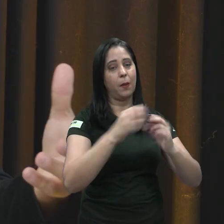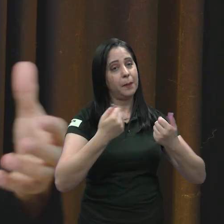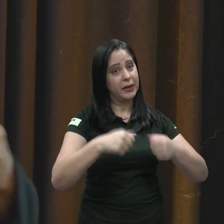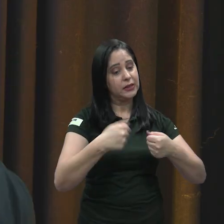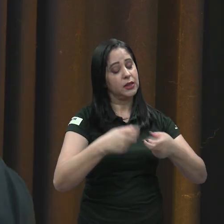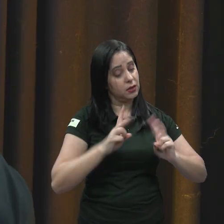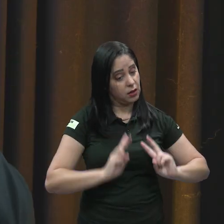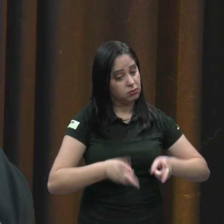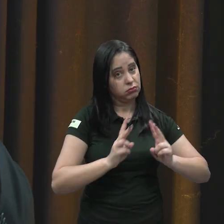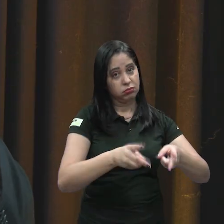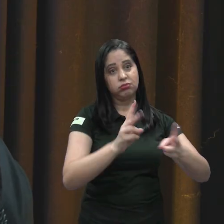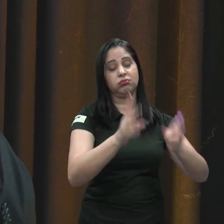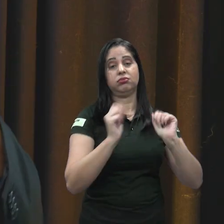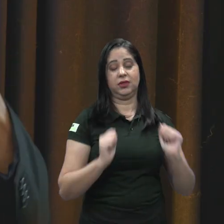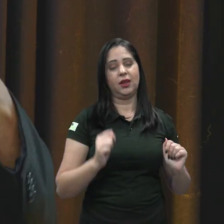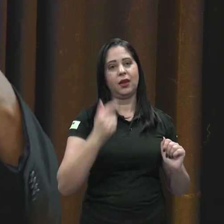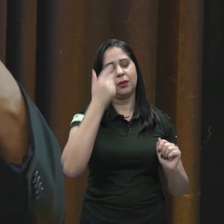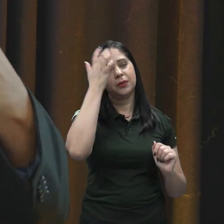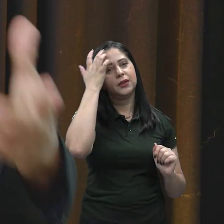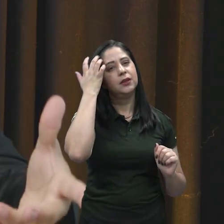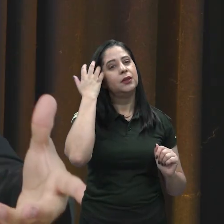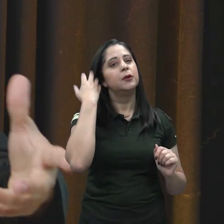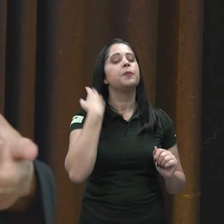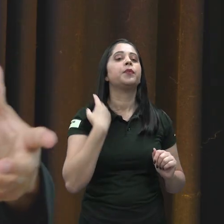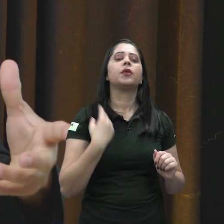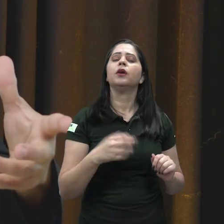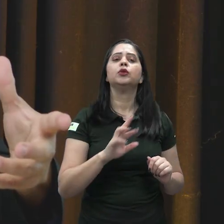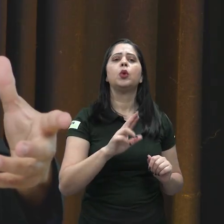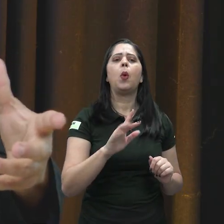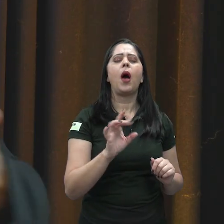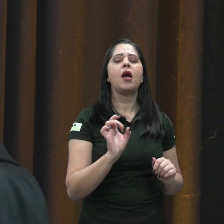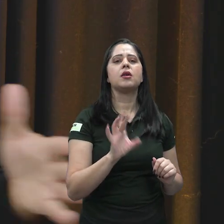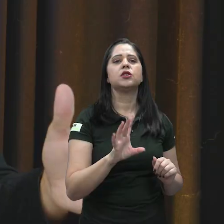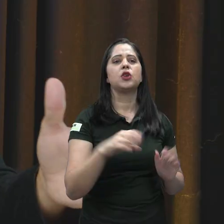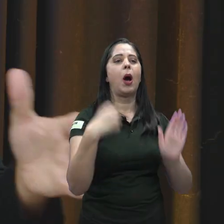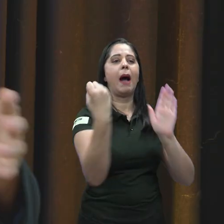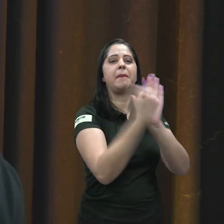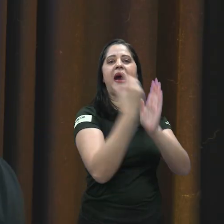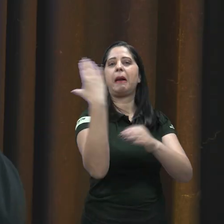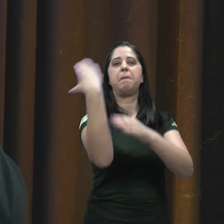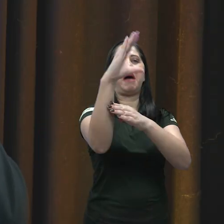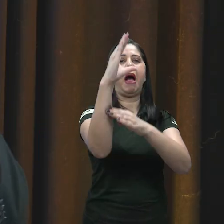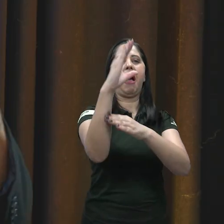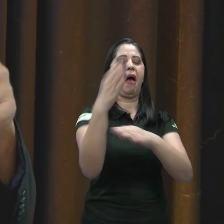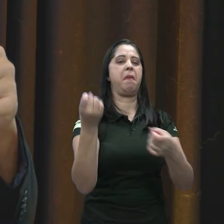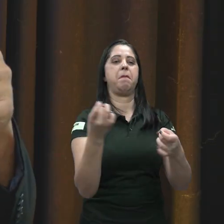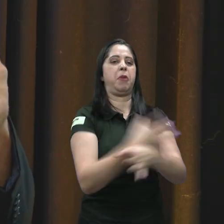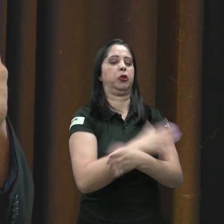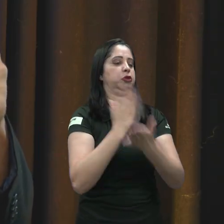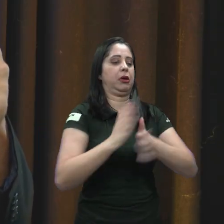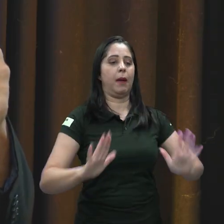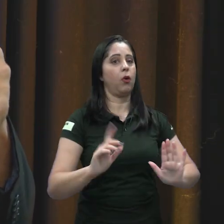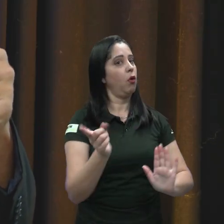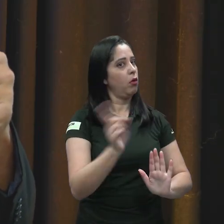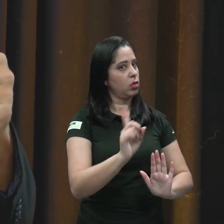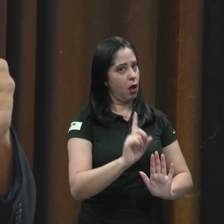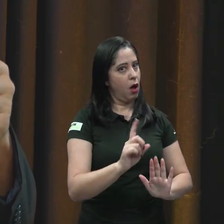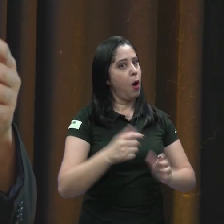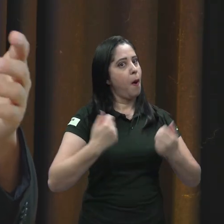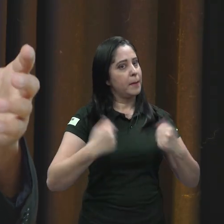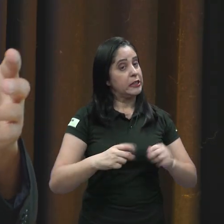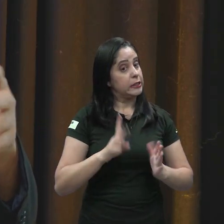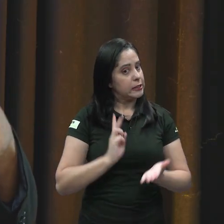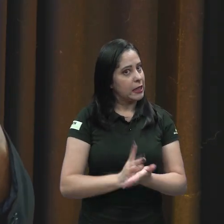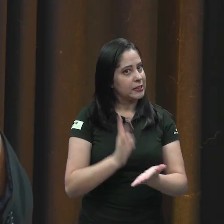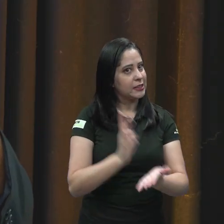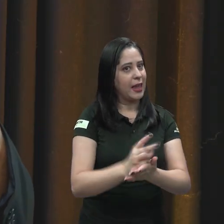contínua também, não pode ser simplesmente uma publi, né? Vamos falar assim, e acabou. Eu acho que é importante ter uma certa frequência para que